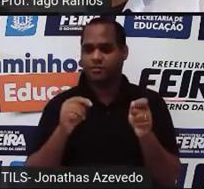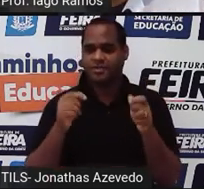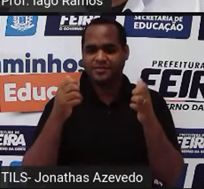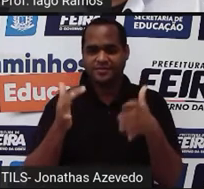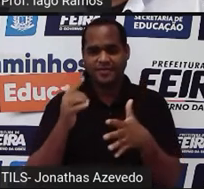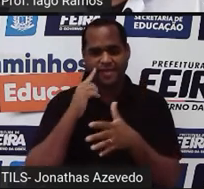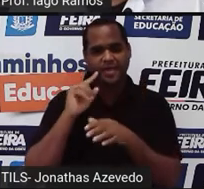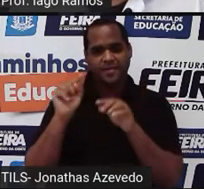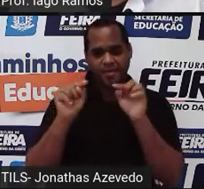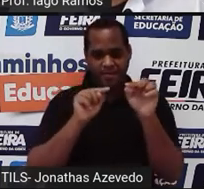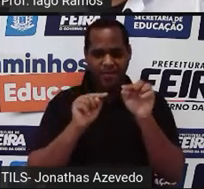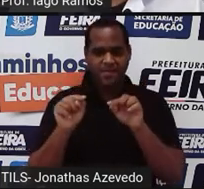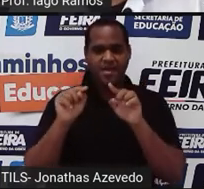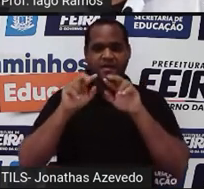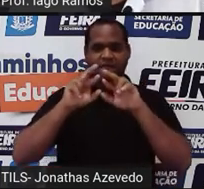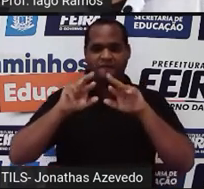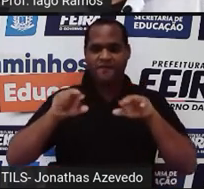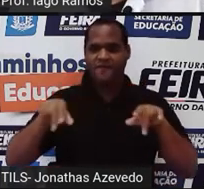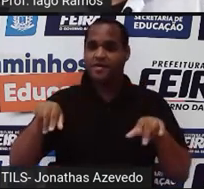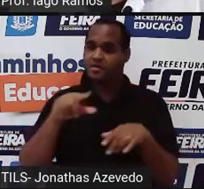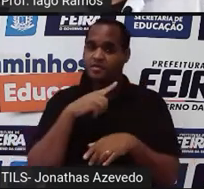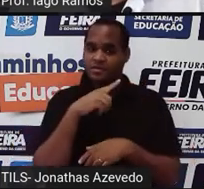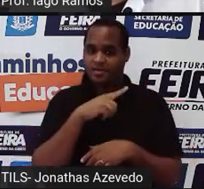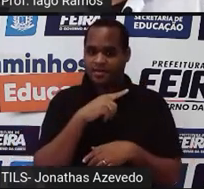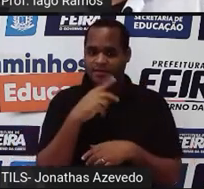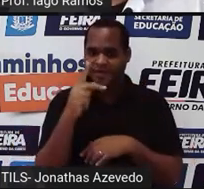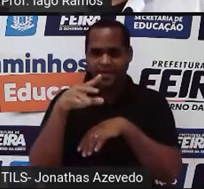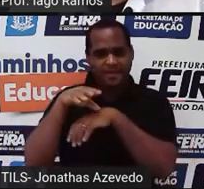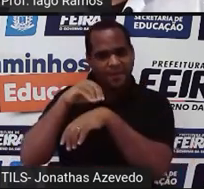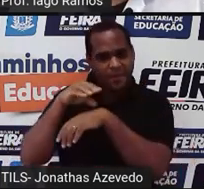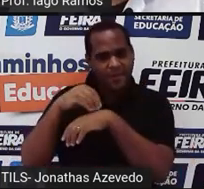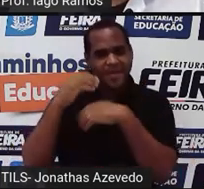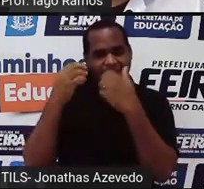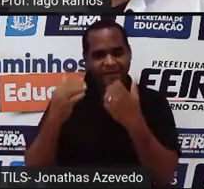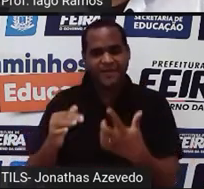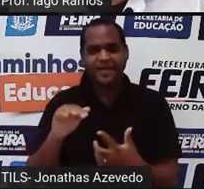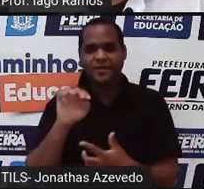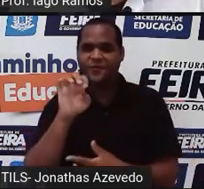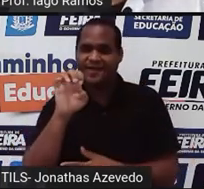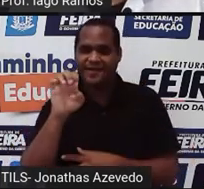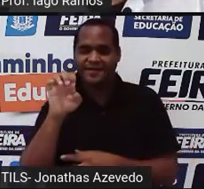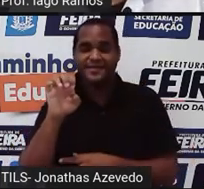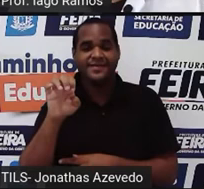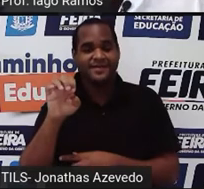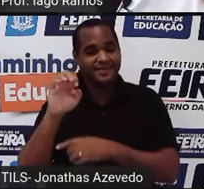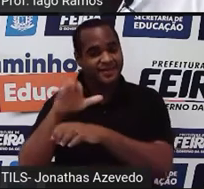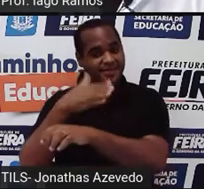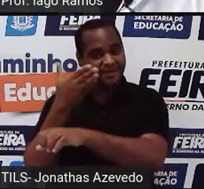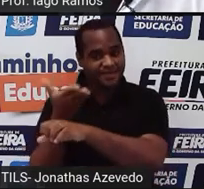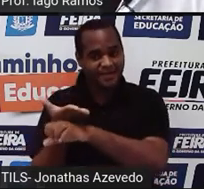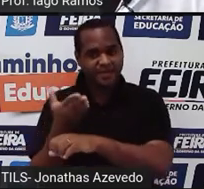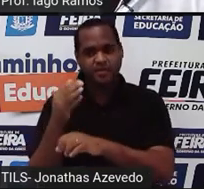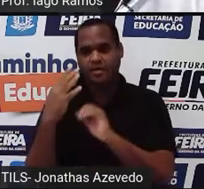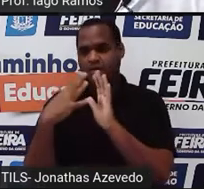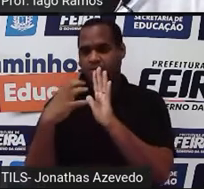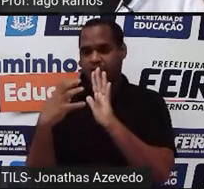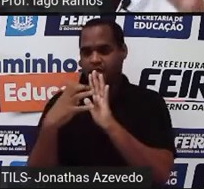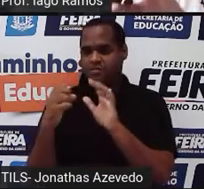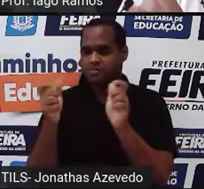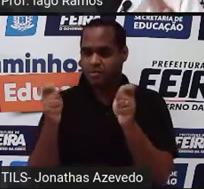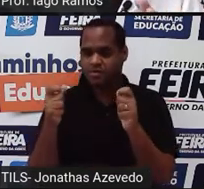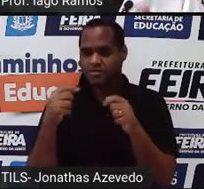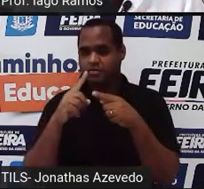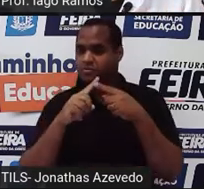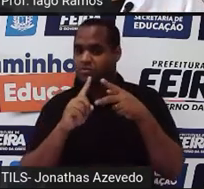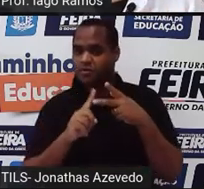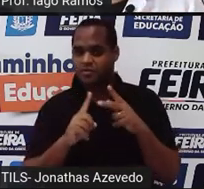todos os pontos, todos. Se a gente pegar ali, ó, o ponto E até a reta, que é o espelho, tem